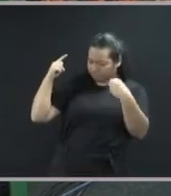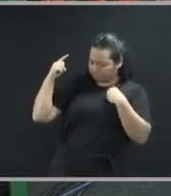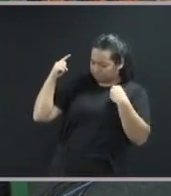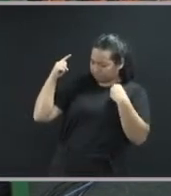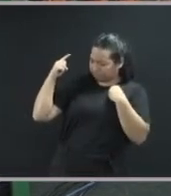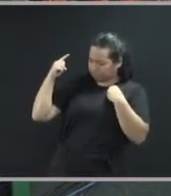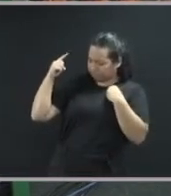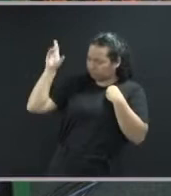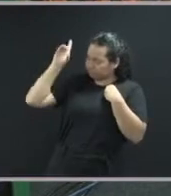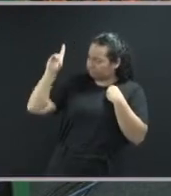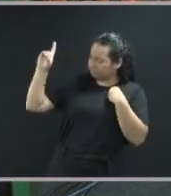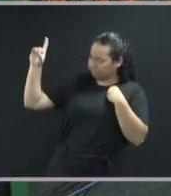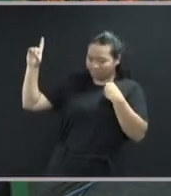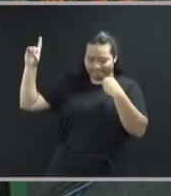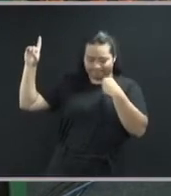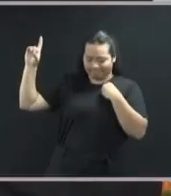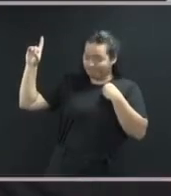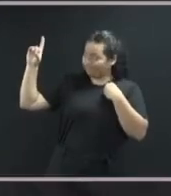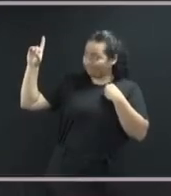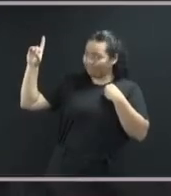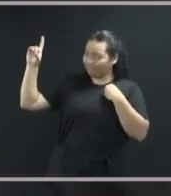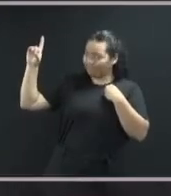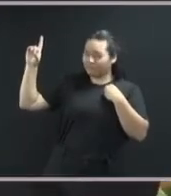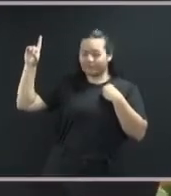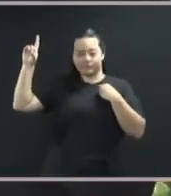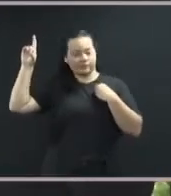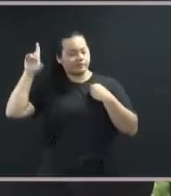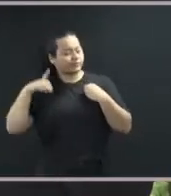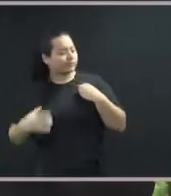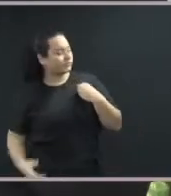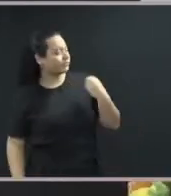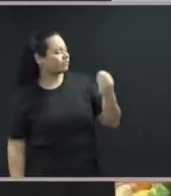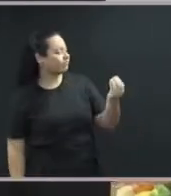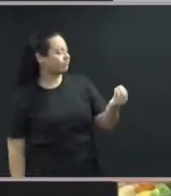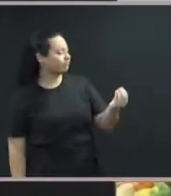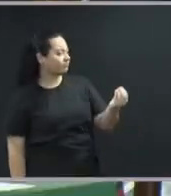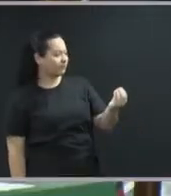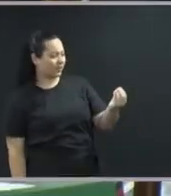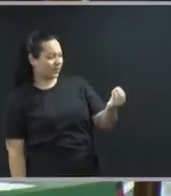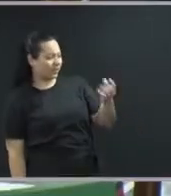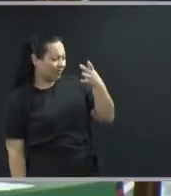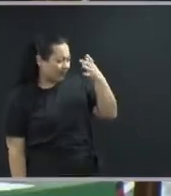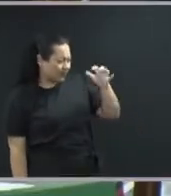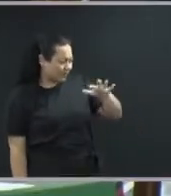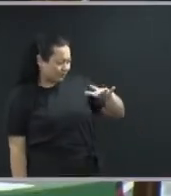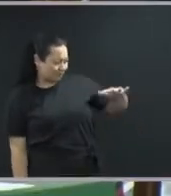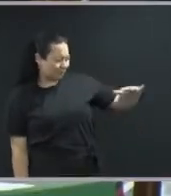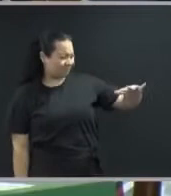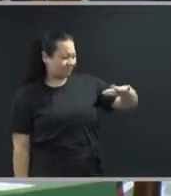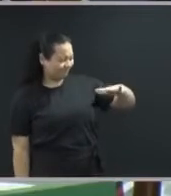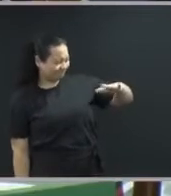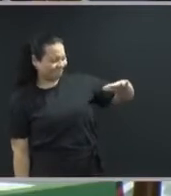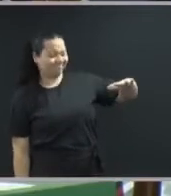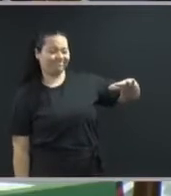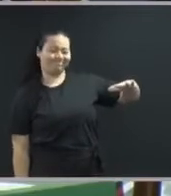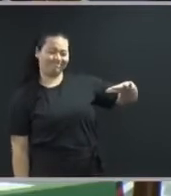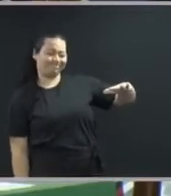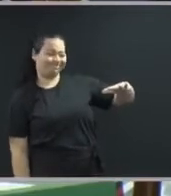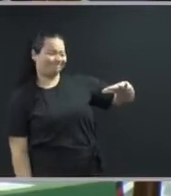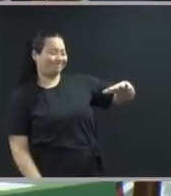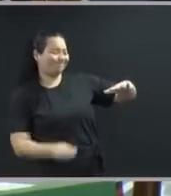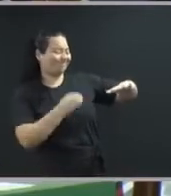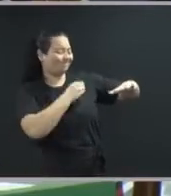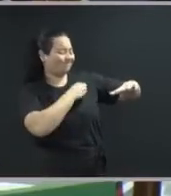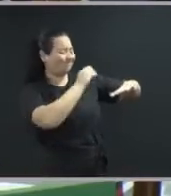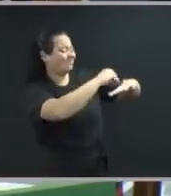para sempre na sua presença, no paraíso em que Deus havia criado. Nós não ficaríamos